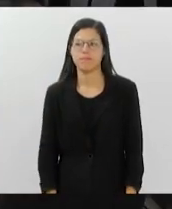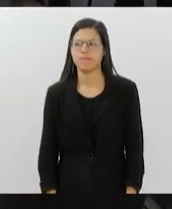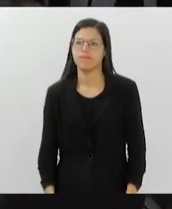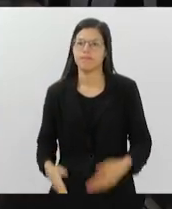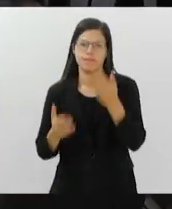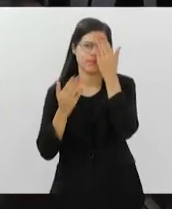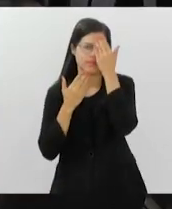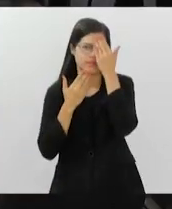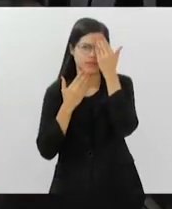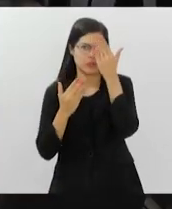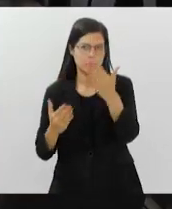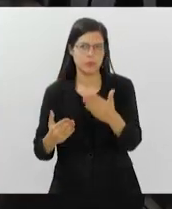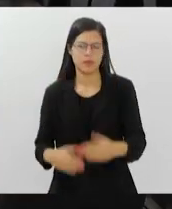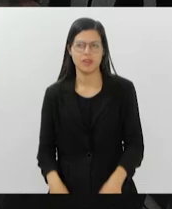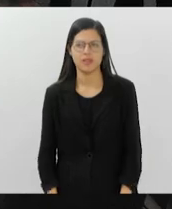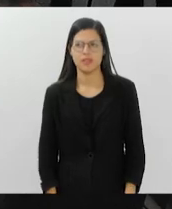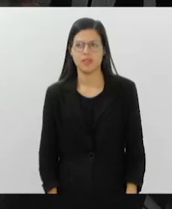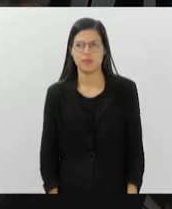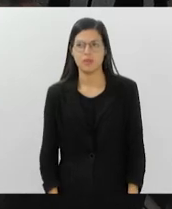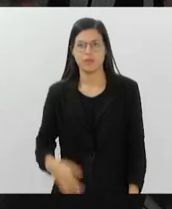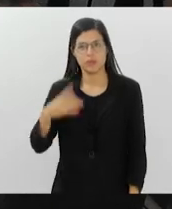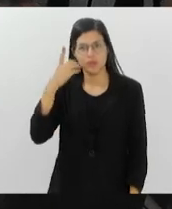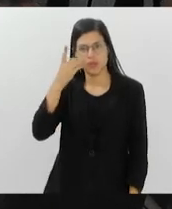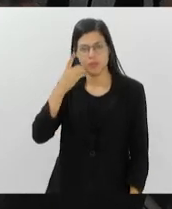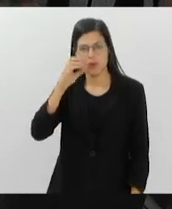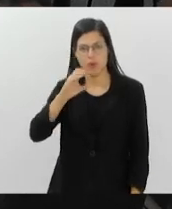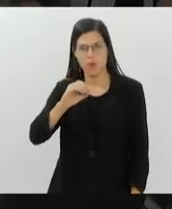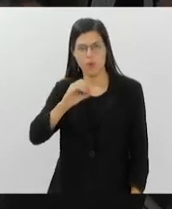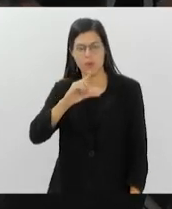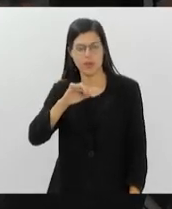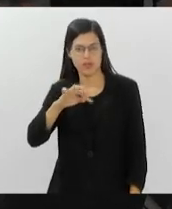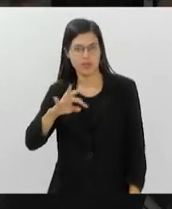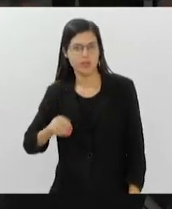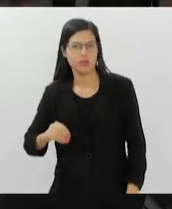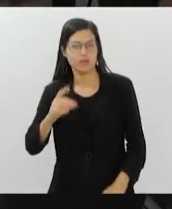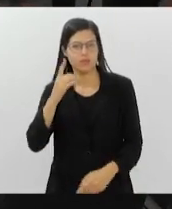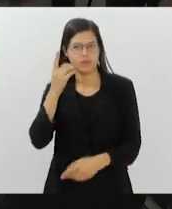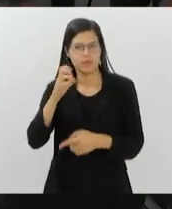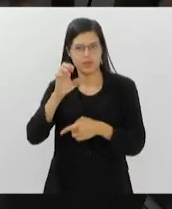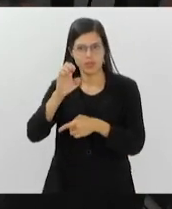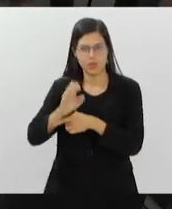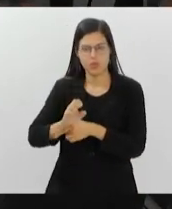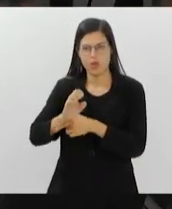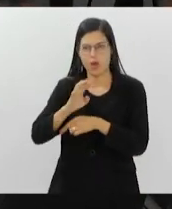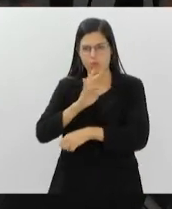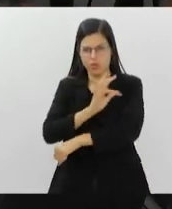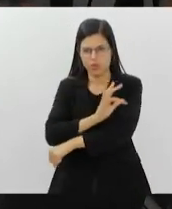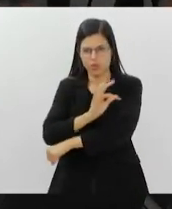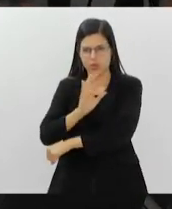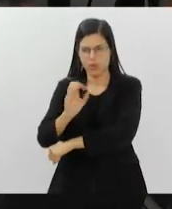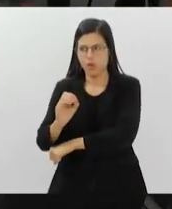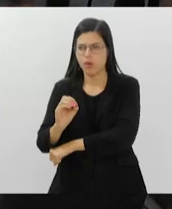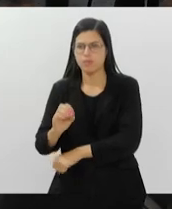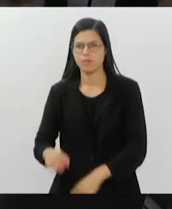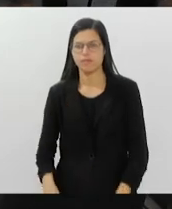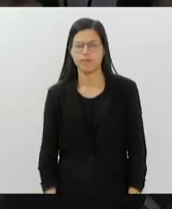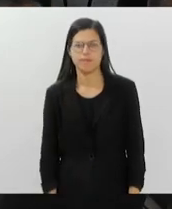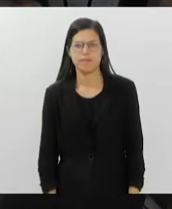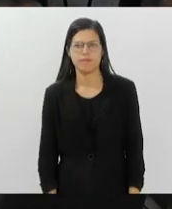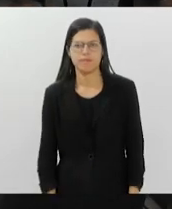por estar aqui. O deputado Olinto Neto, deputado estadual do Tocantins. Obrigado,